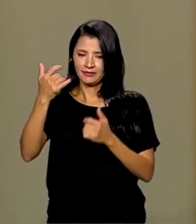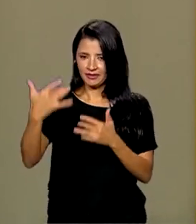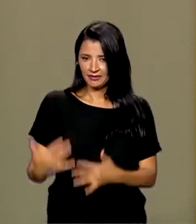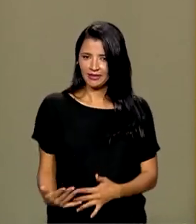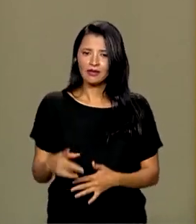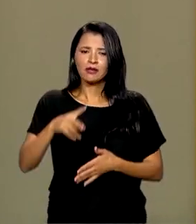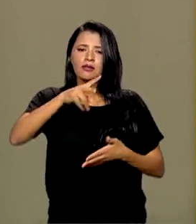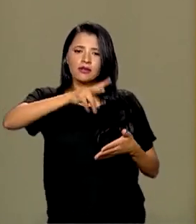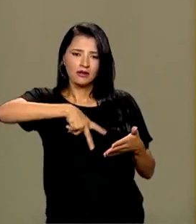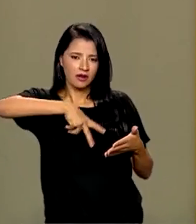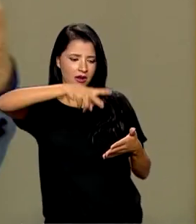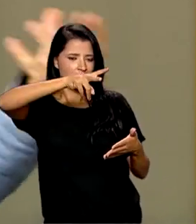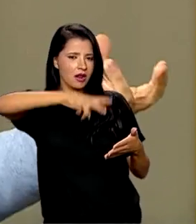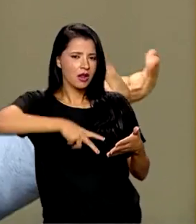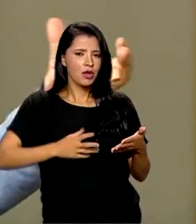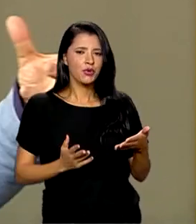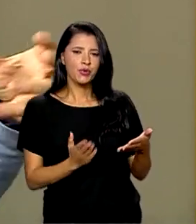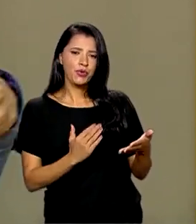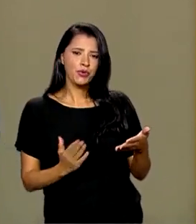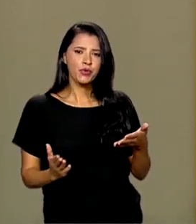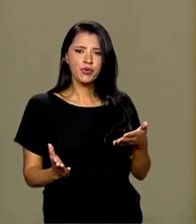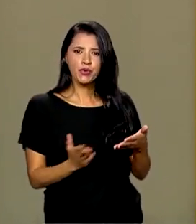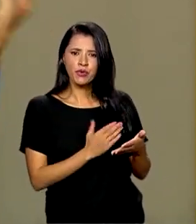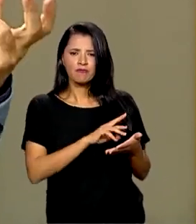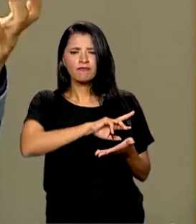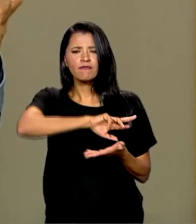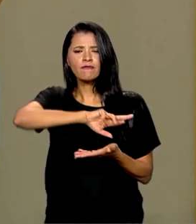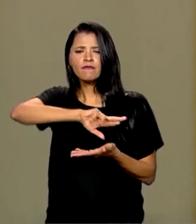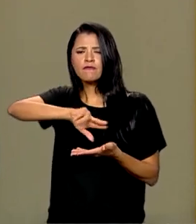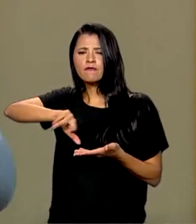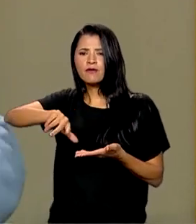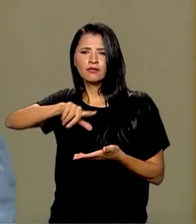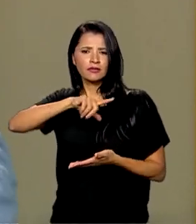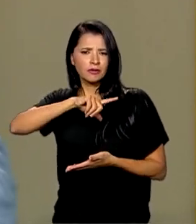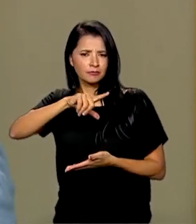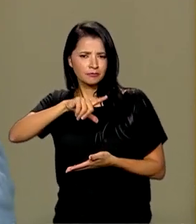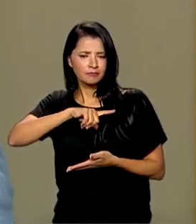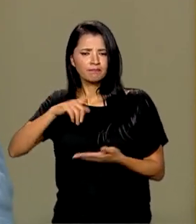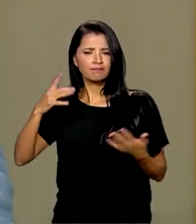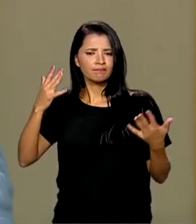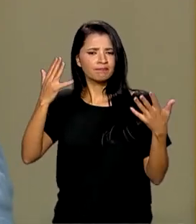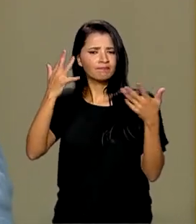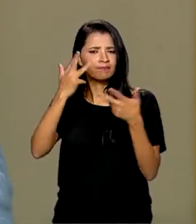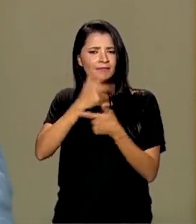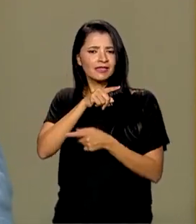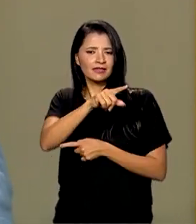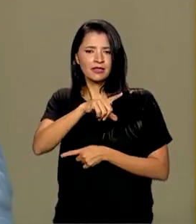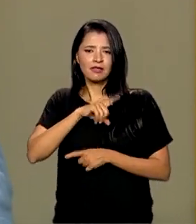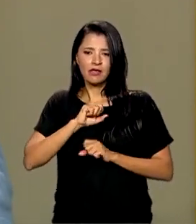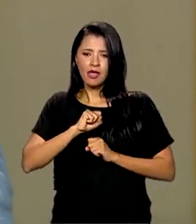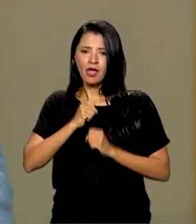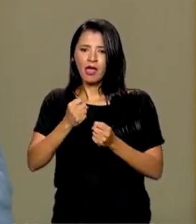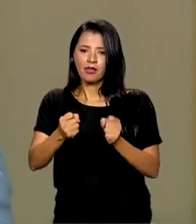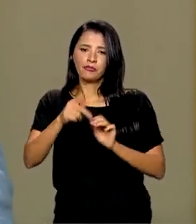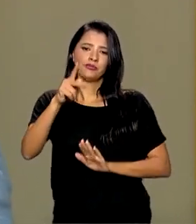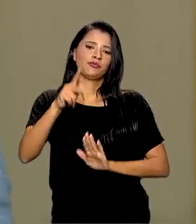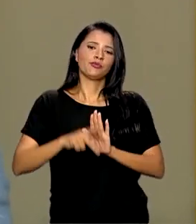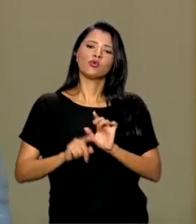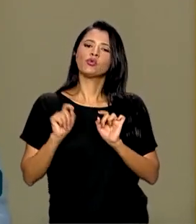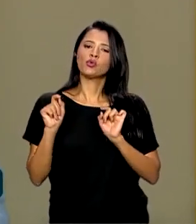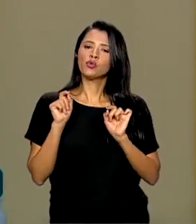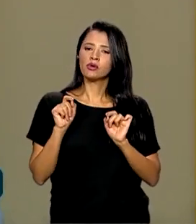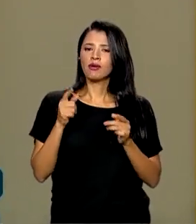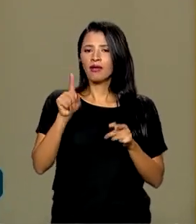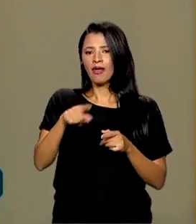ela é uma prática muito diversa, muito plural. E a beleza dessas iniciativas é exatamente